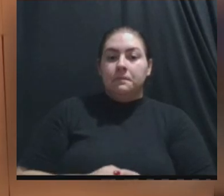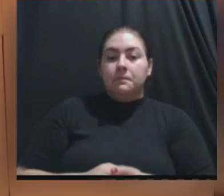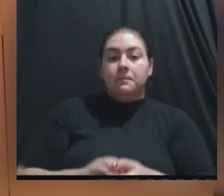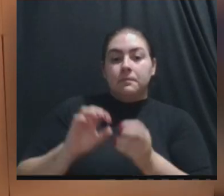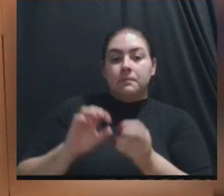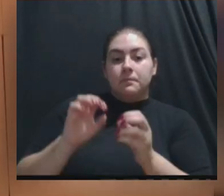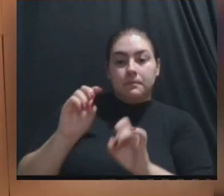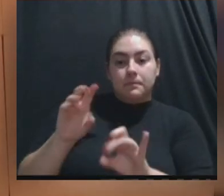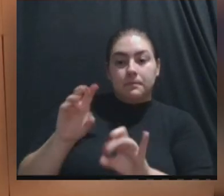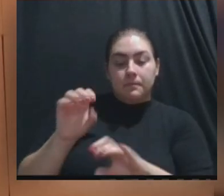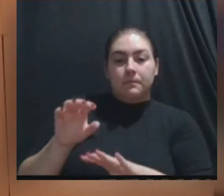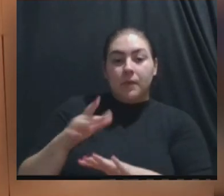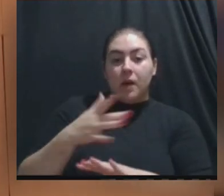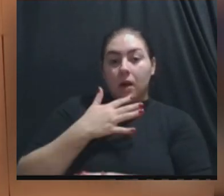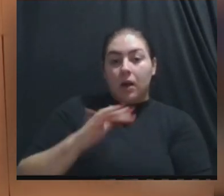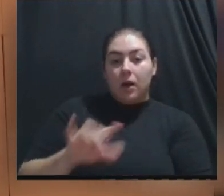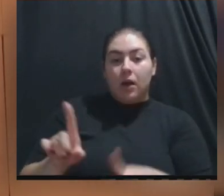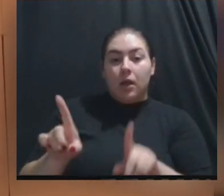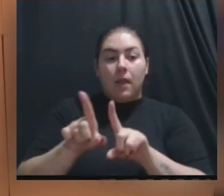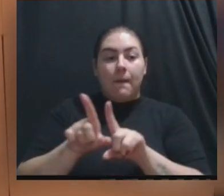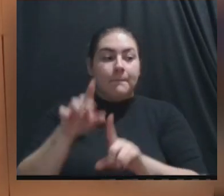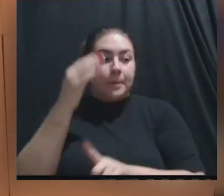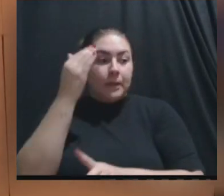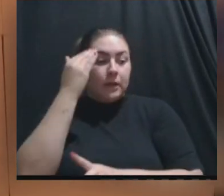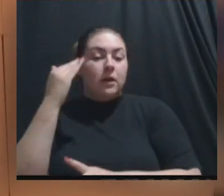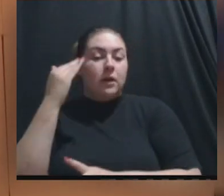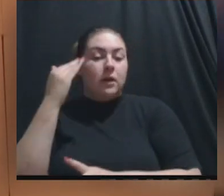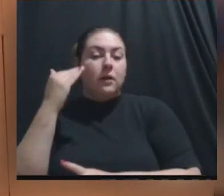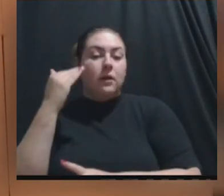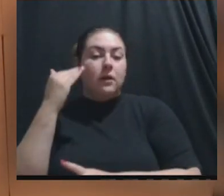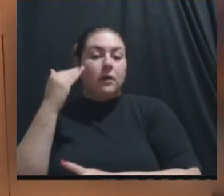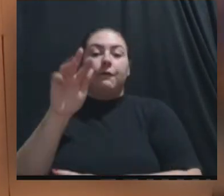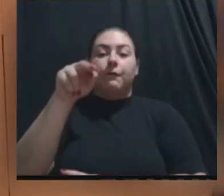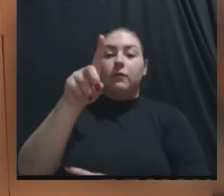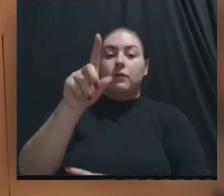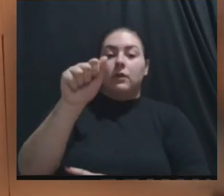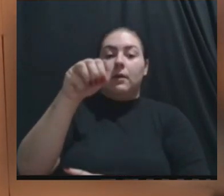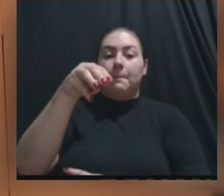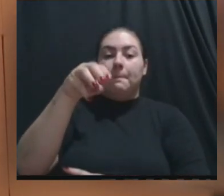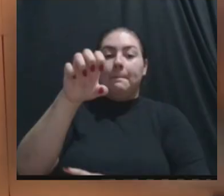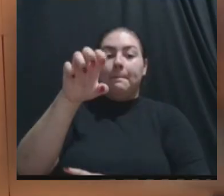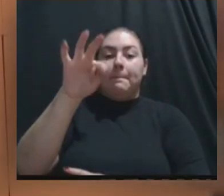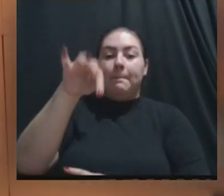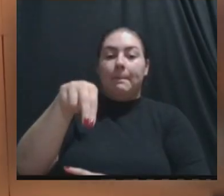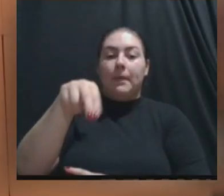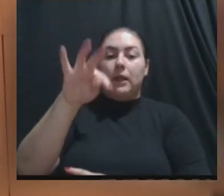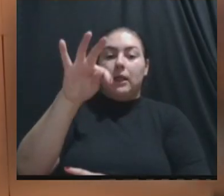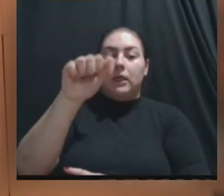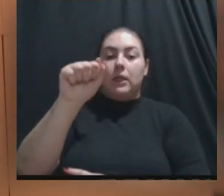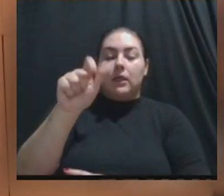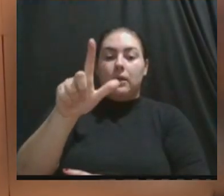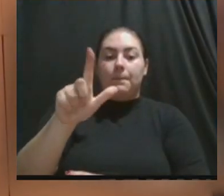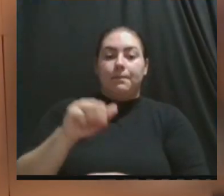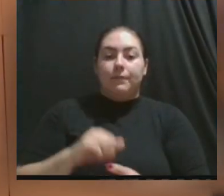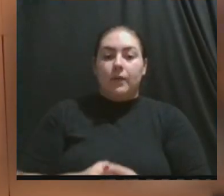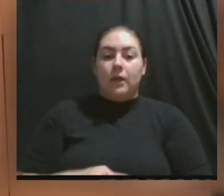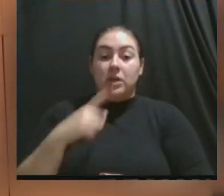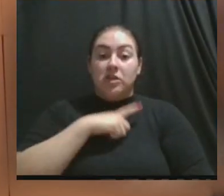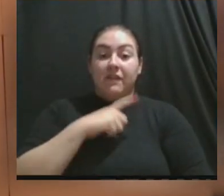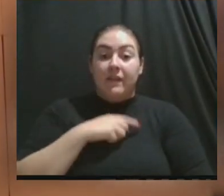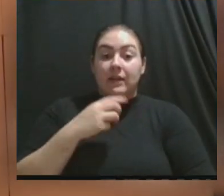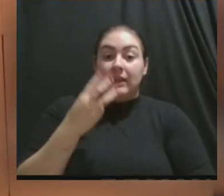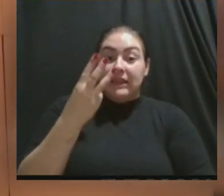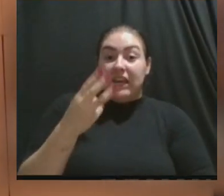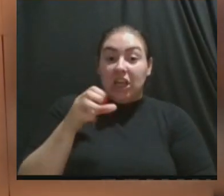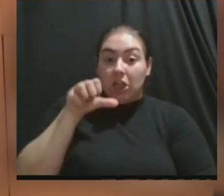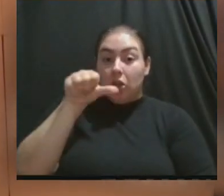já fui professora de AG1, isso há 2 anos atrás, onde nós tivemos 39 bebês matriculados